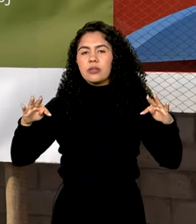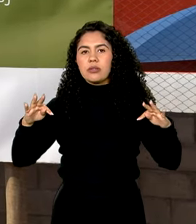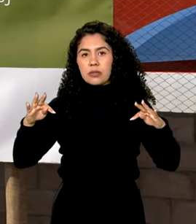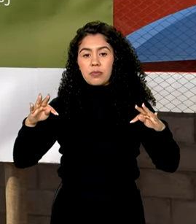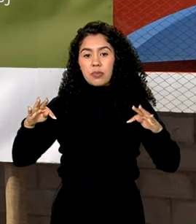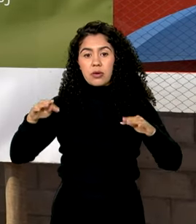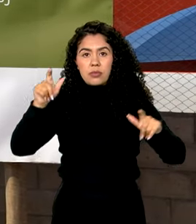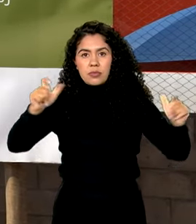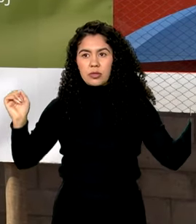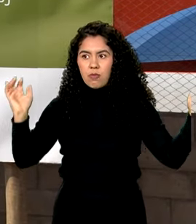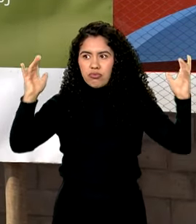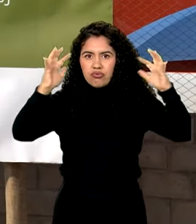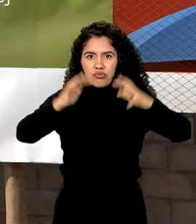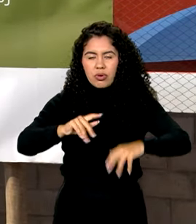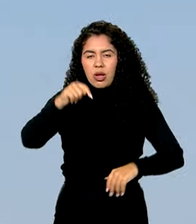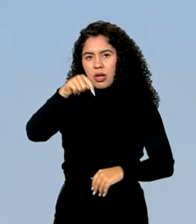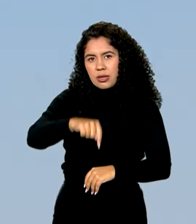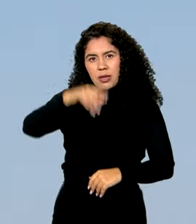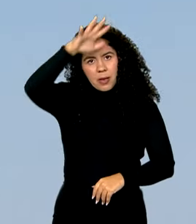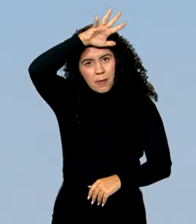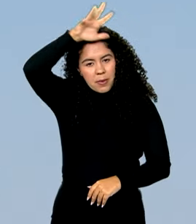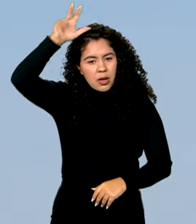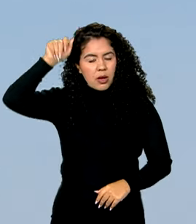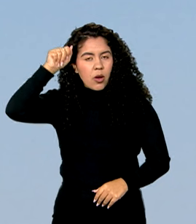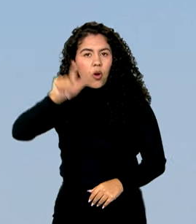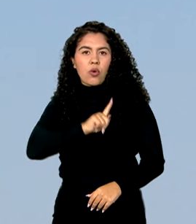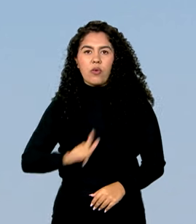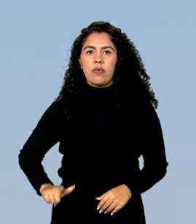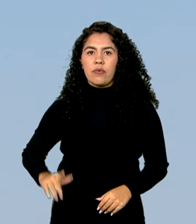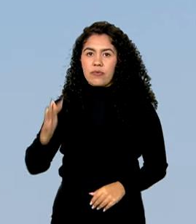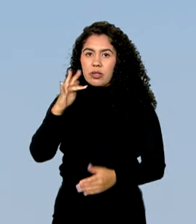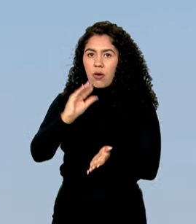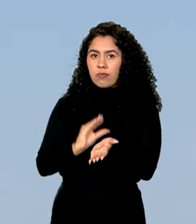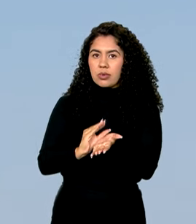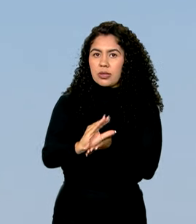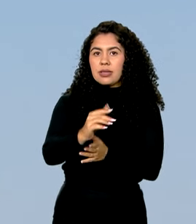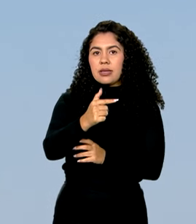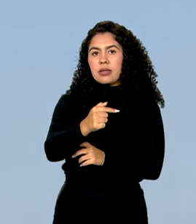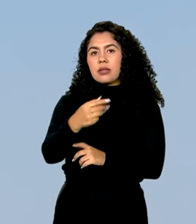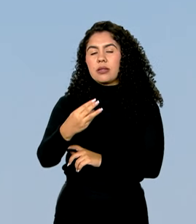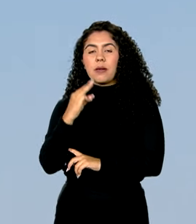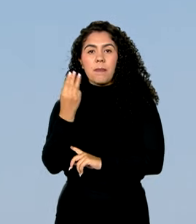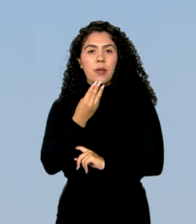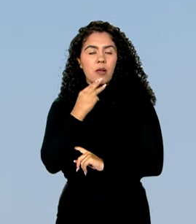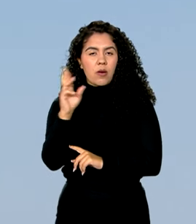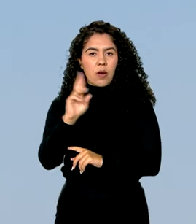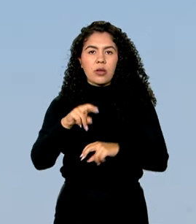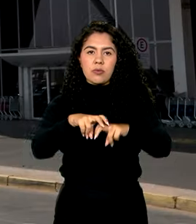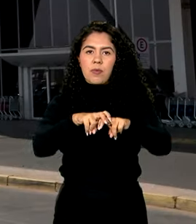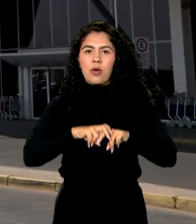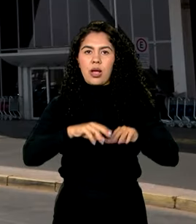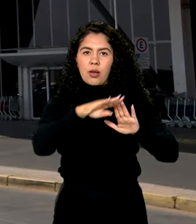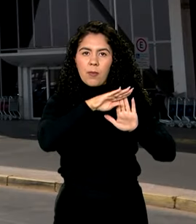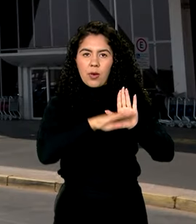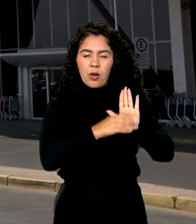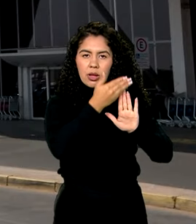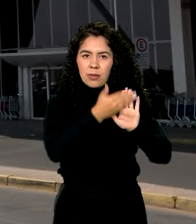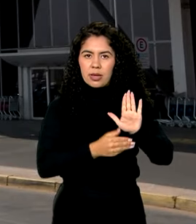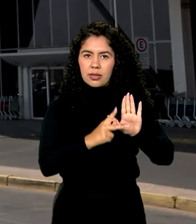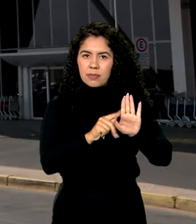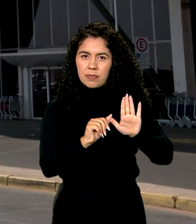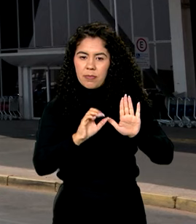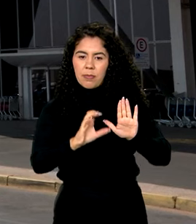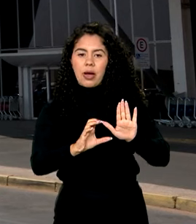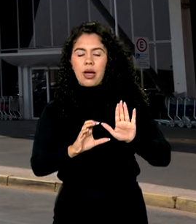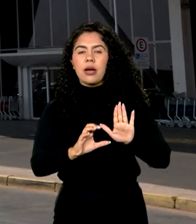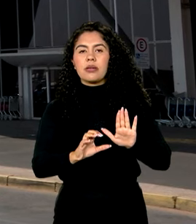investiu mais de 372 milhões de reais no novo PAC. Os recursos beneficiaram 4 terminais do